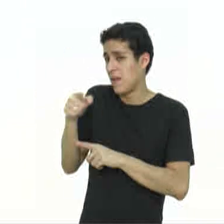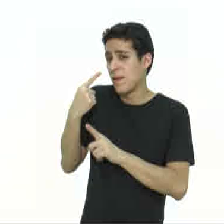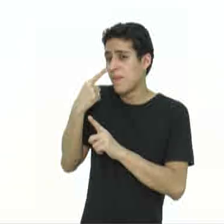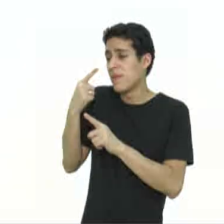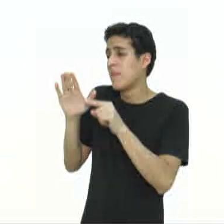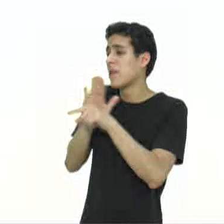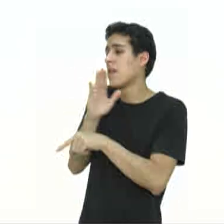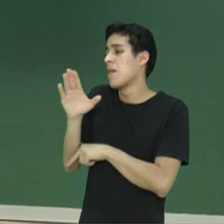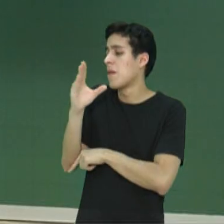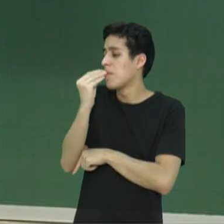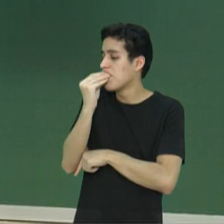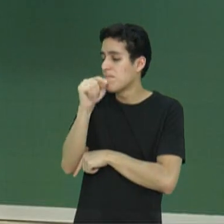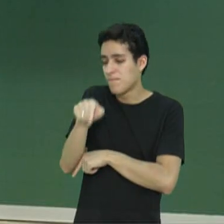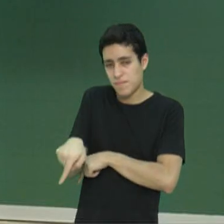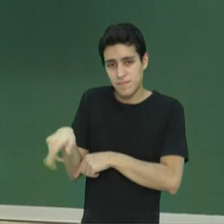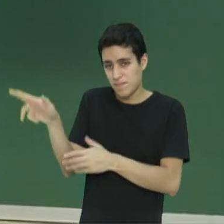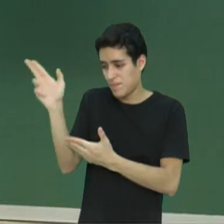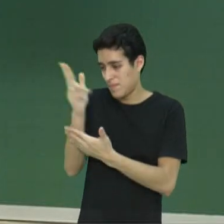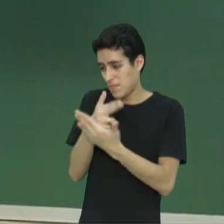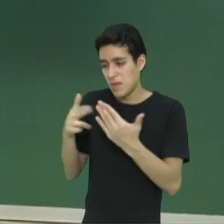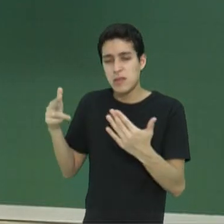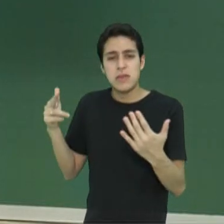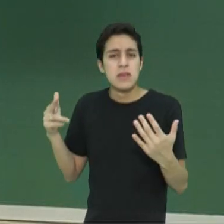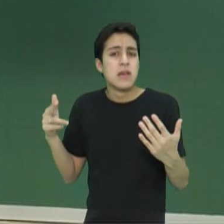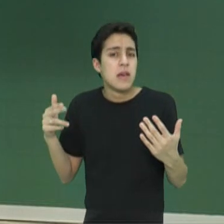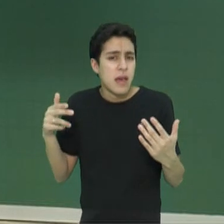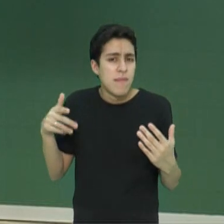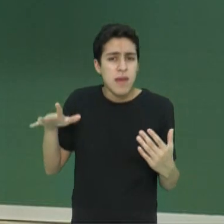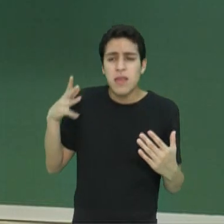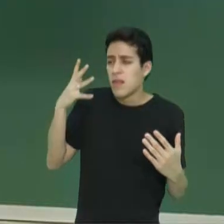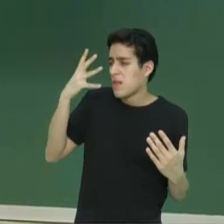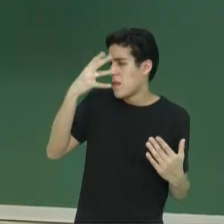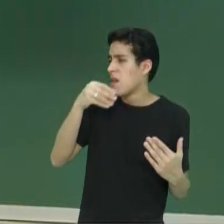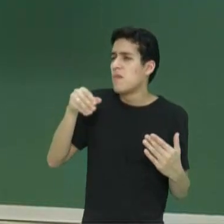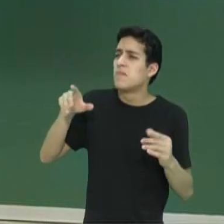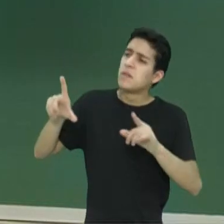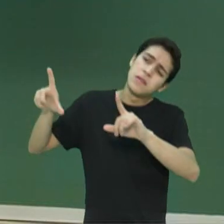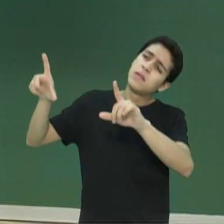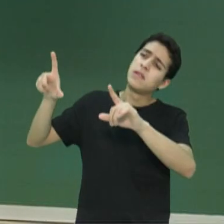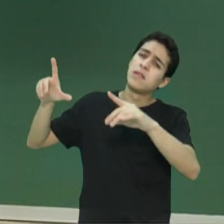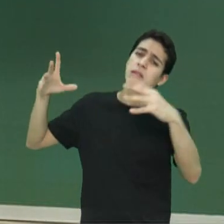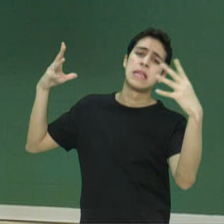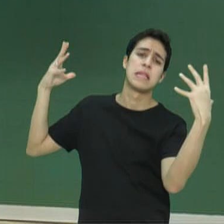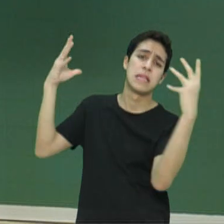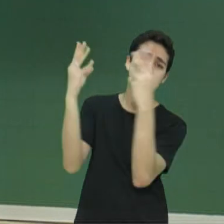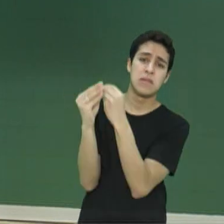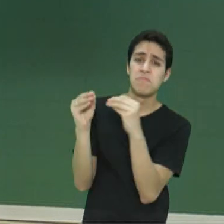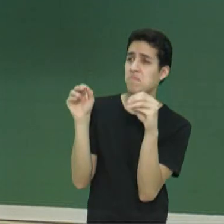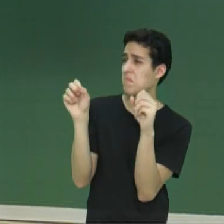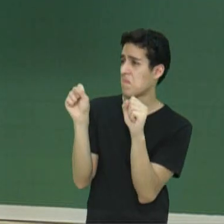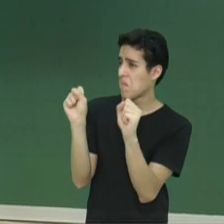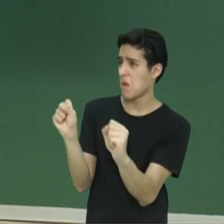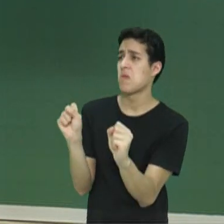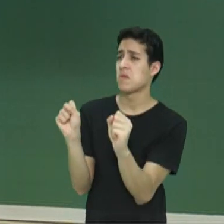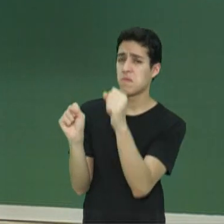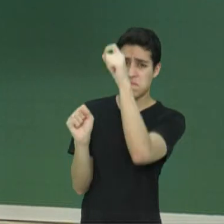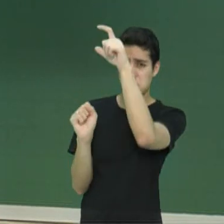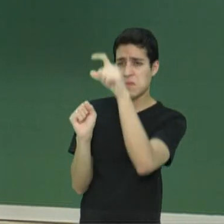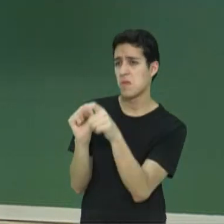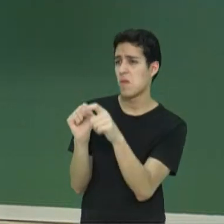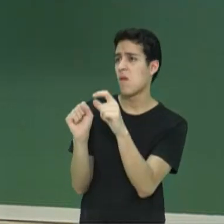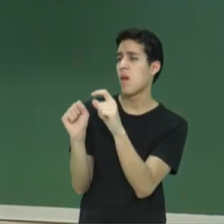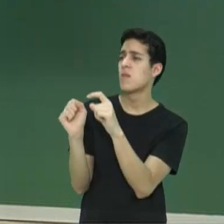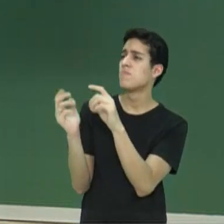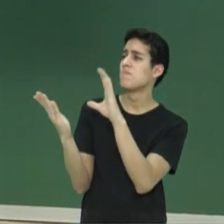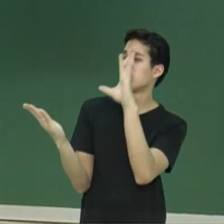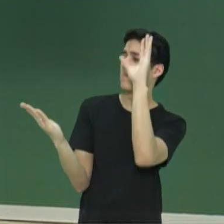Ou seja, a pintura, por mais bela que possa ser, por mais que possa retratar um ser humano,